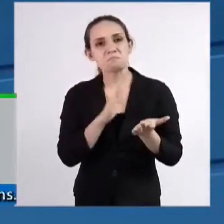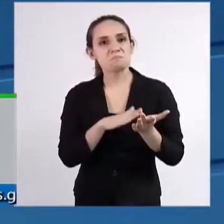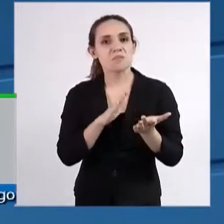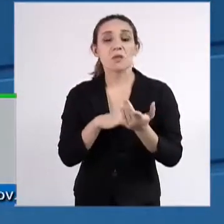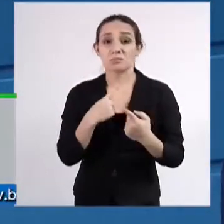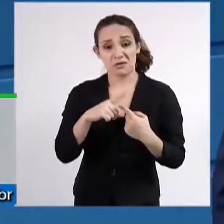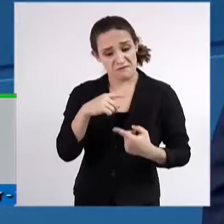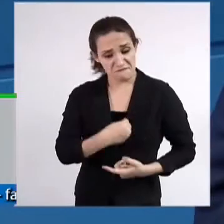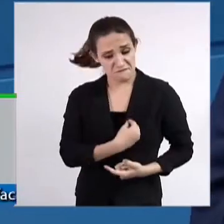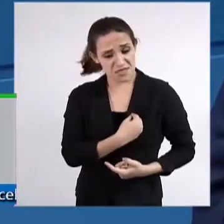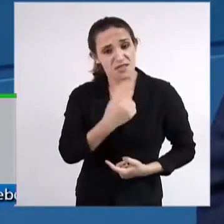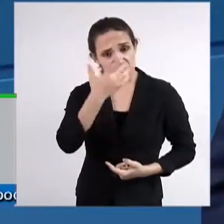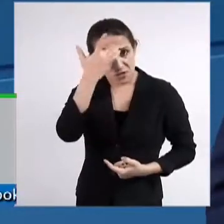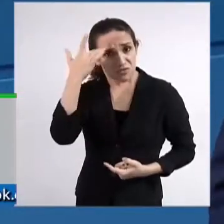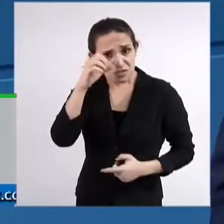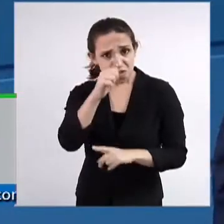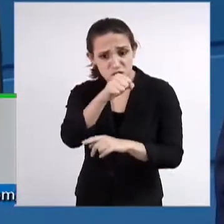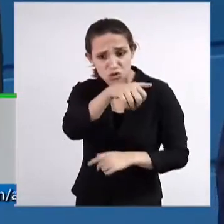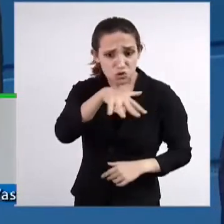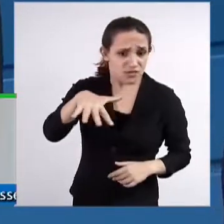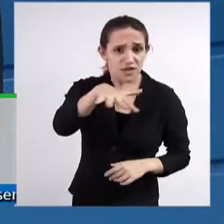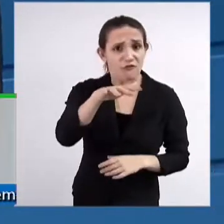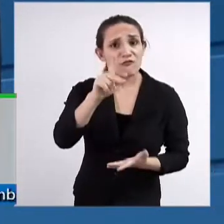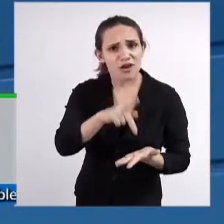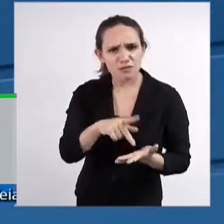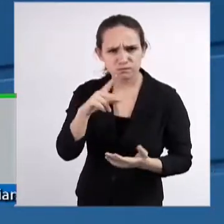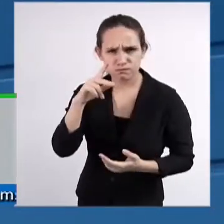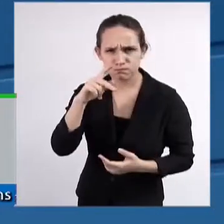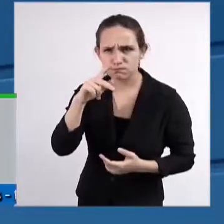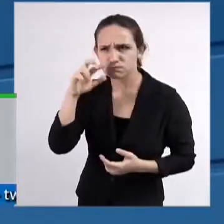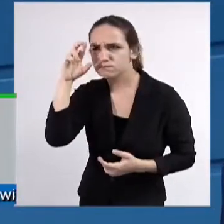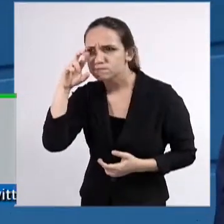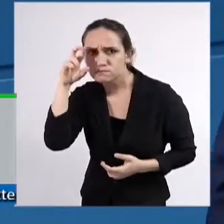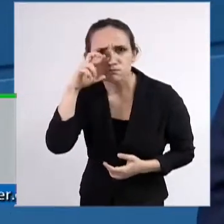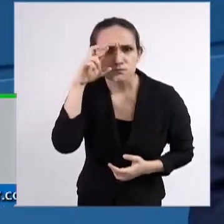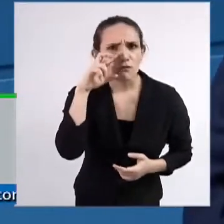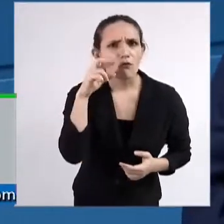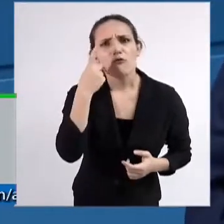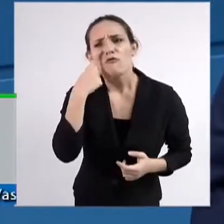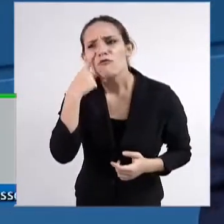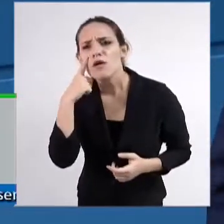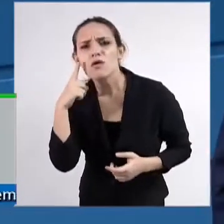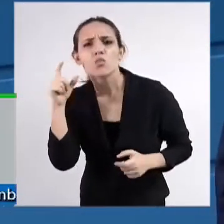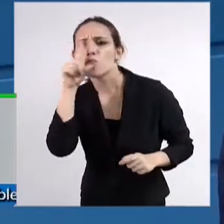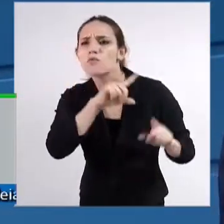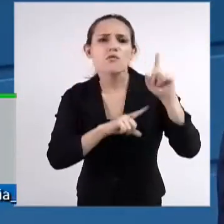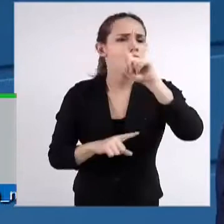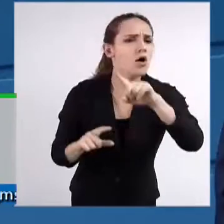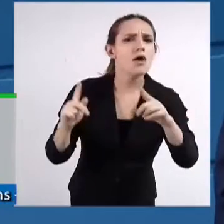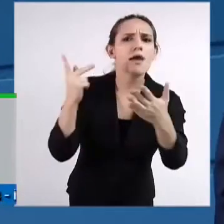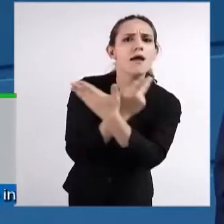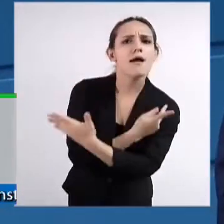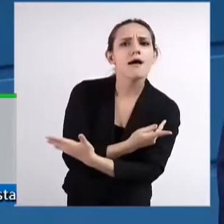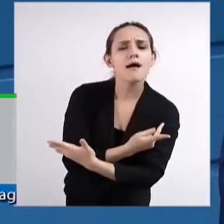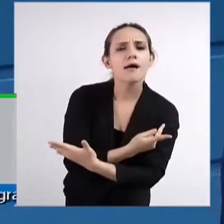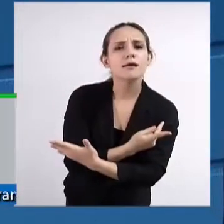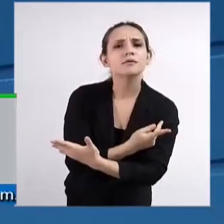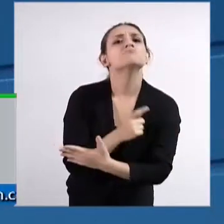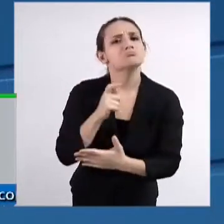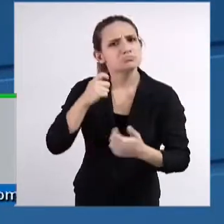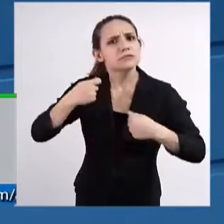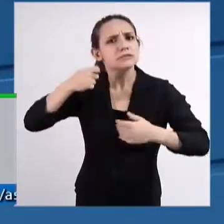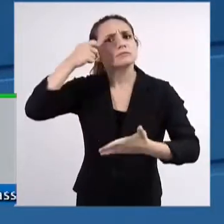a participação das pessoas em fiscalizar tudo aquilo que é de ingerência, né,